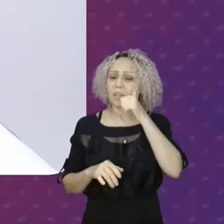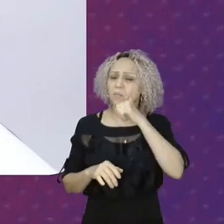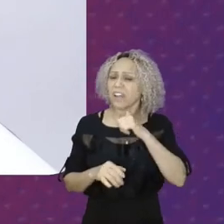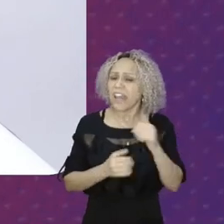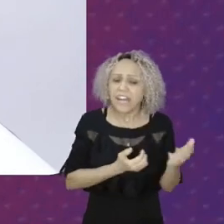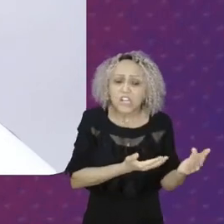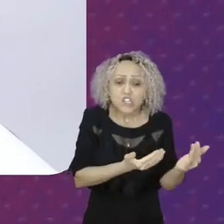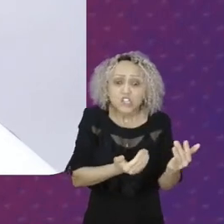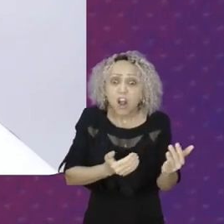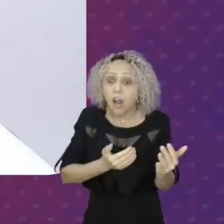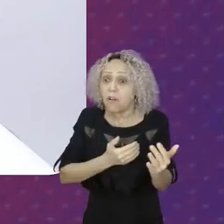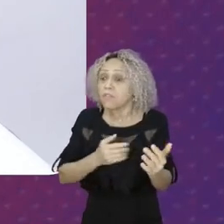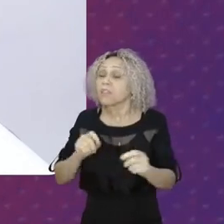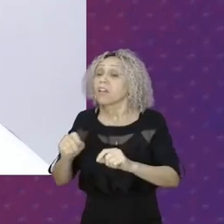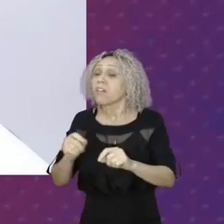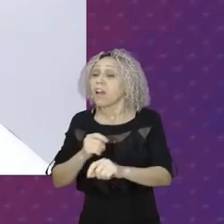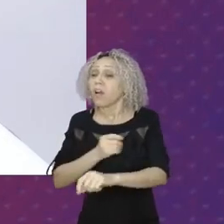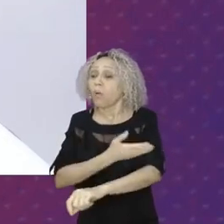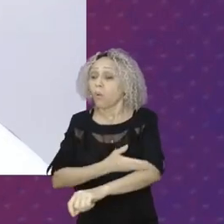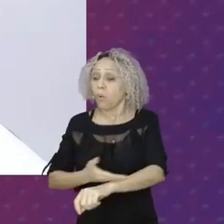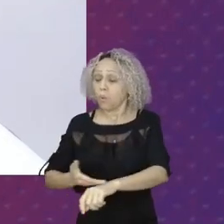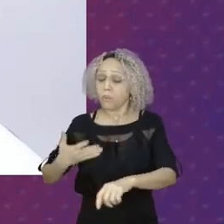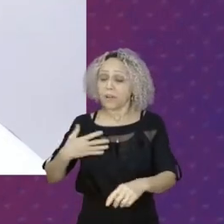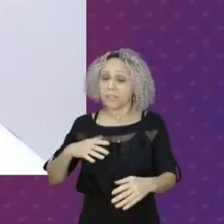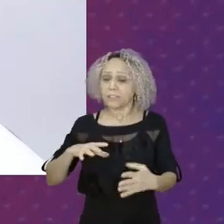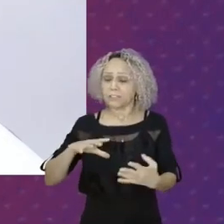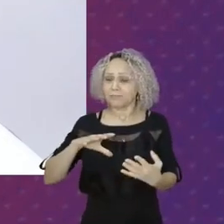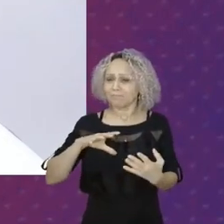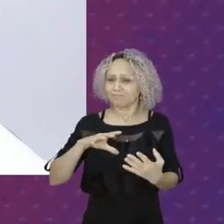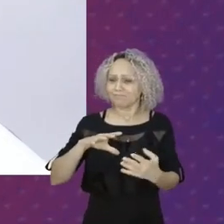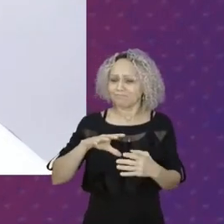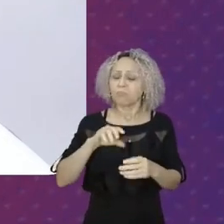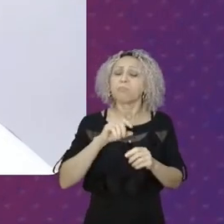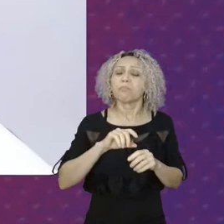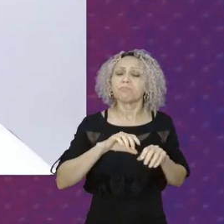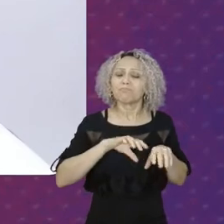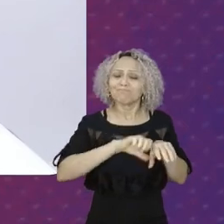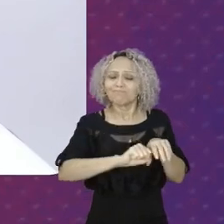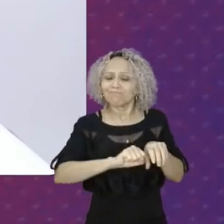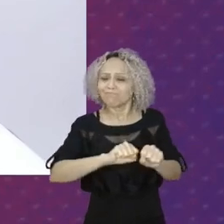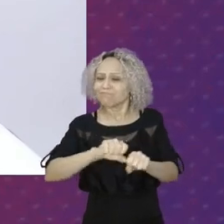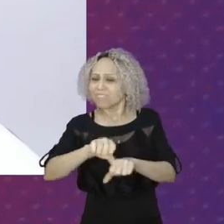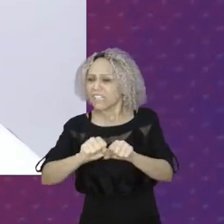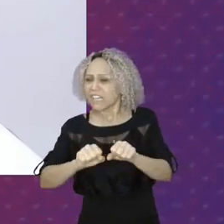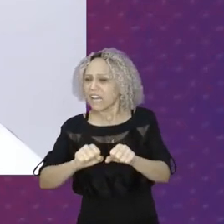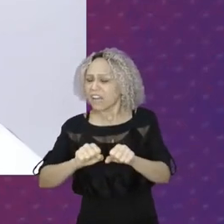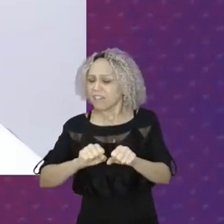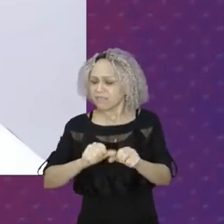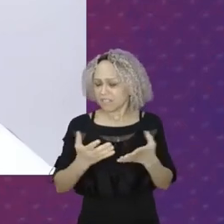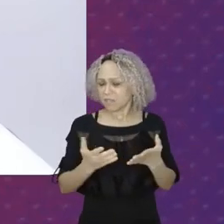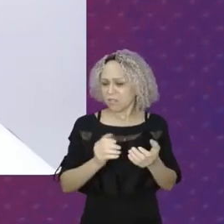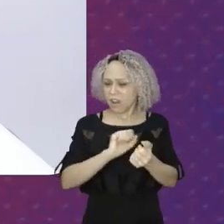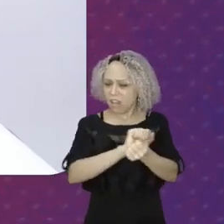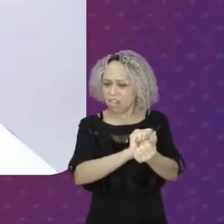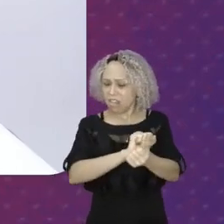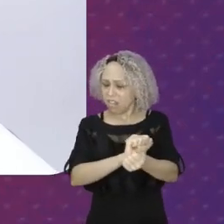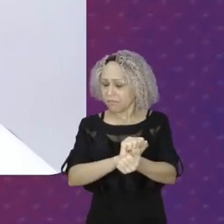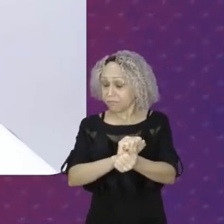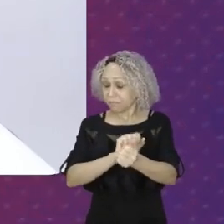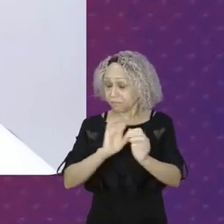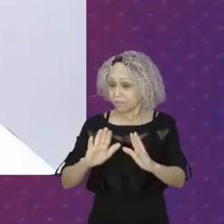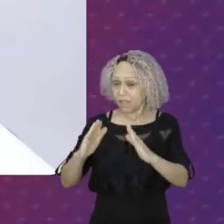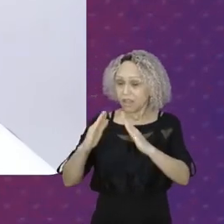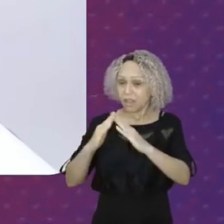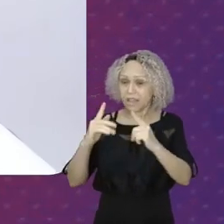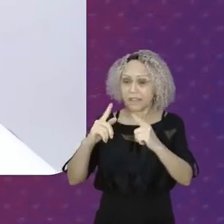jovens. E eram batizados, né? Eram batizados pela Igreja Católica, onde era retirado, negado o